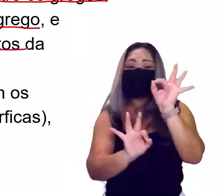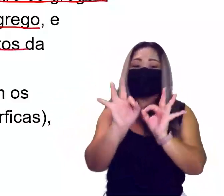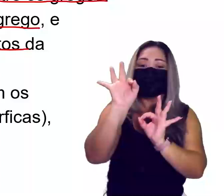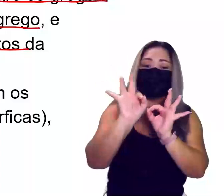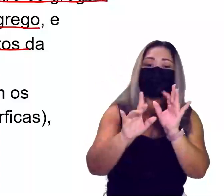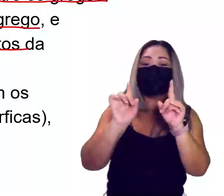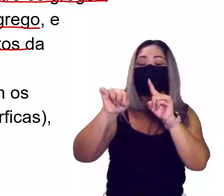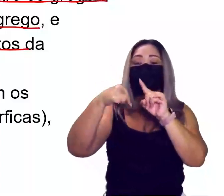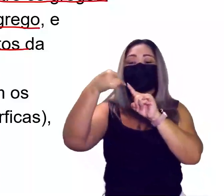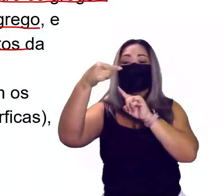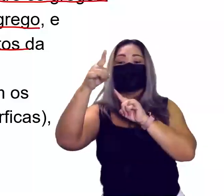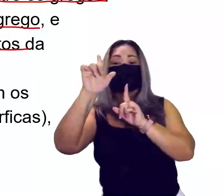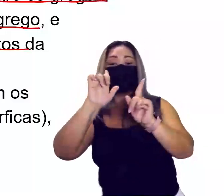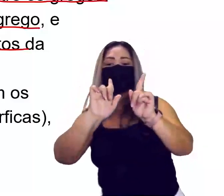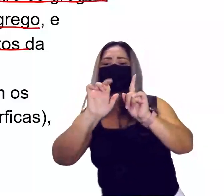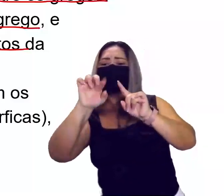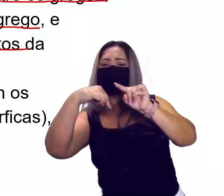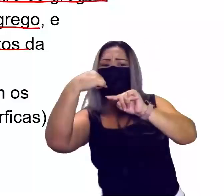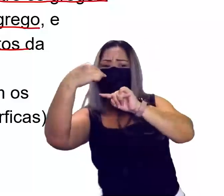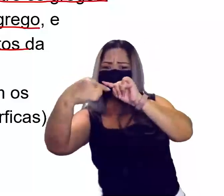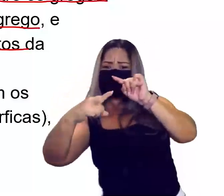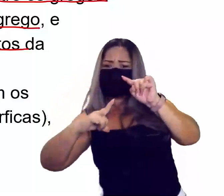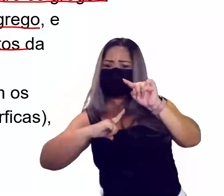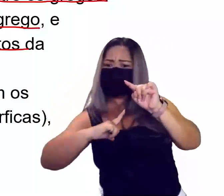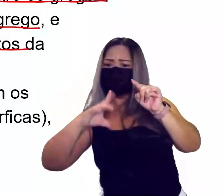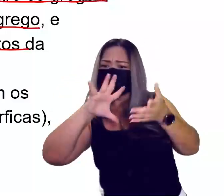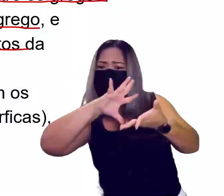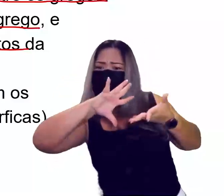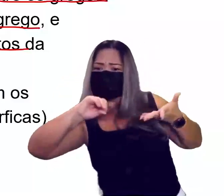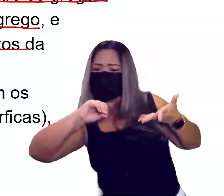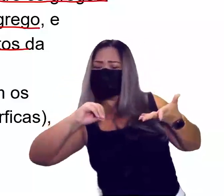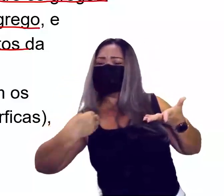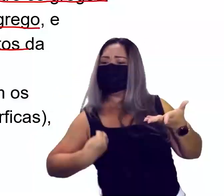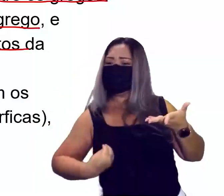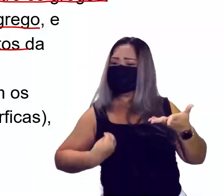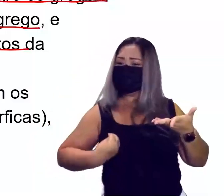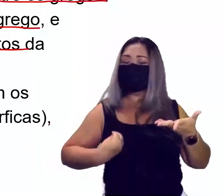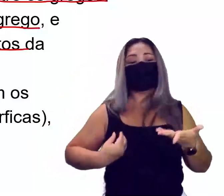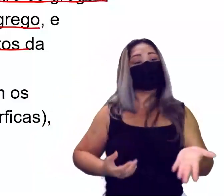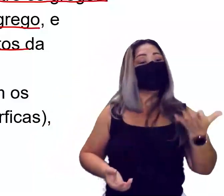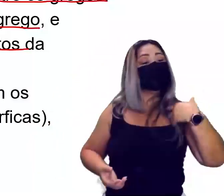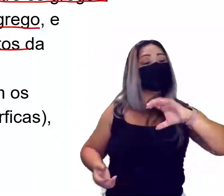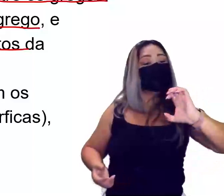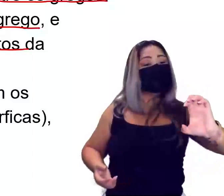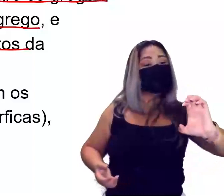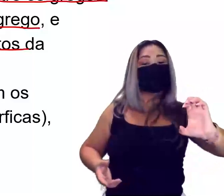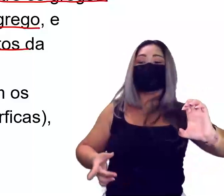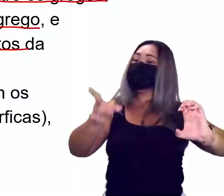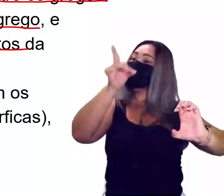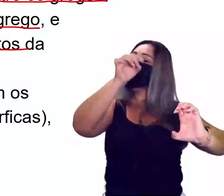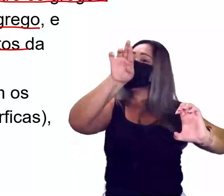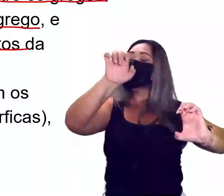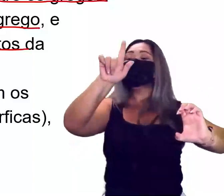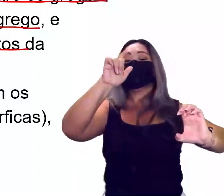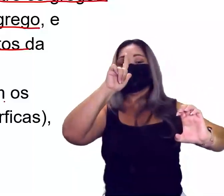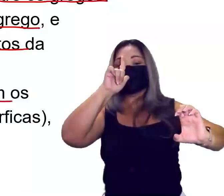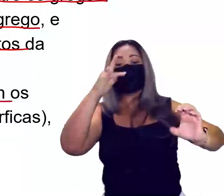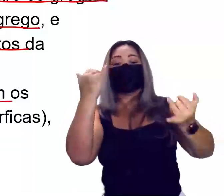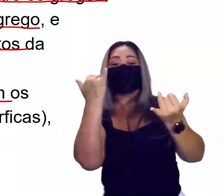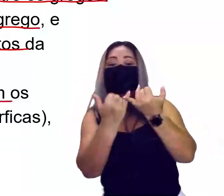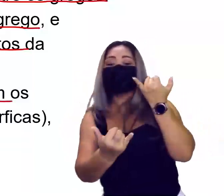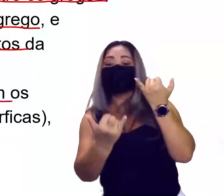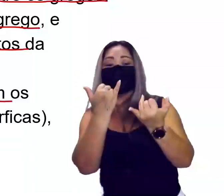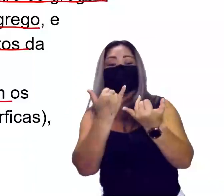todos os gestos da existência. Será que é essa? Vamos lá. Ou a letra E, os deuses gregos são muito